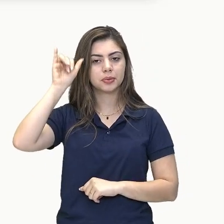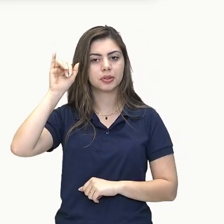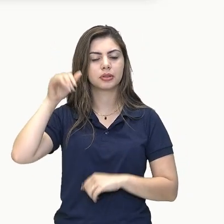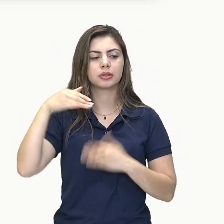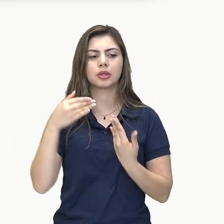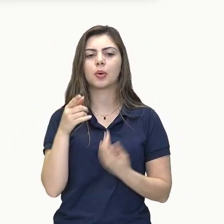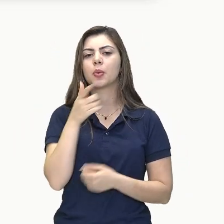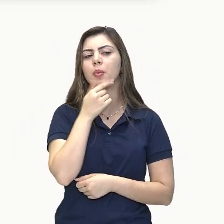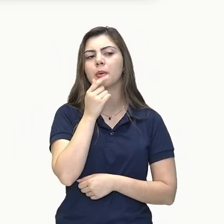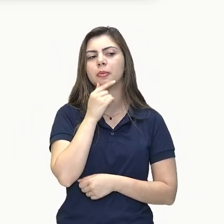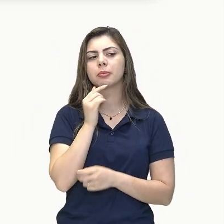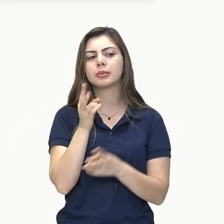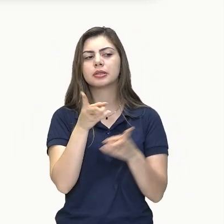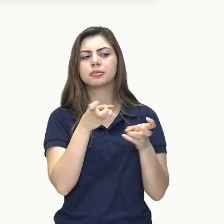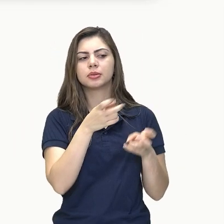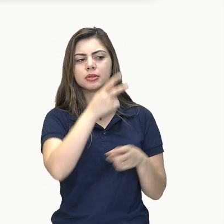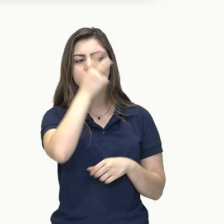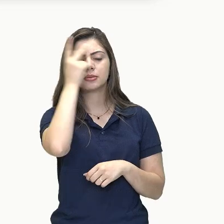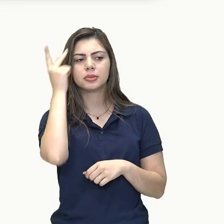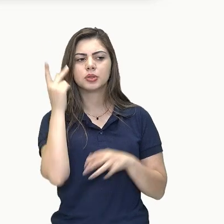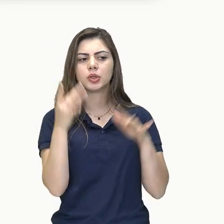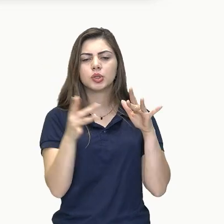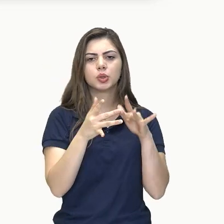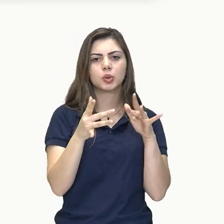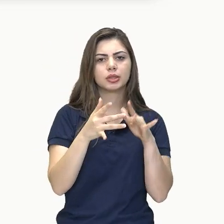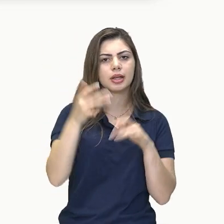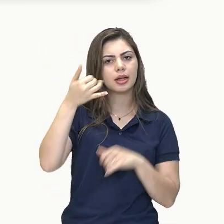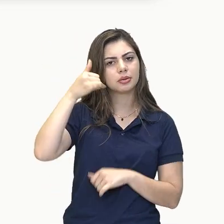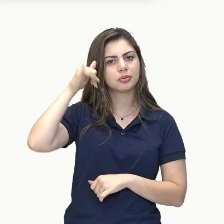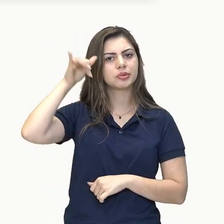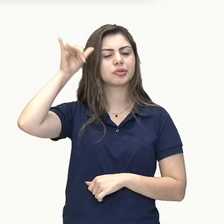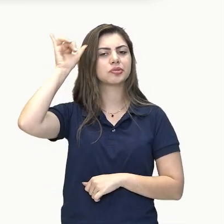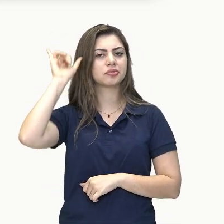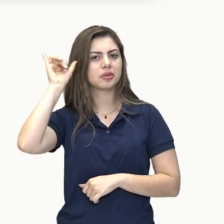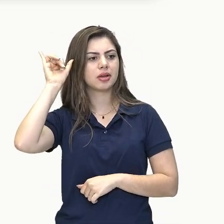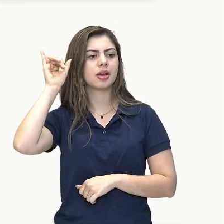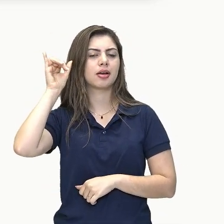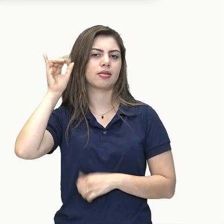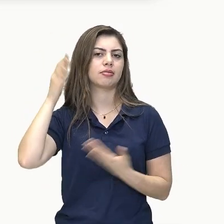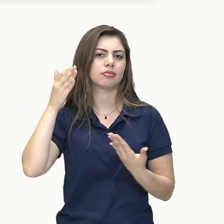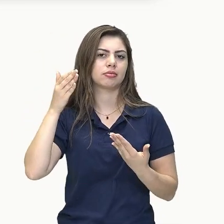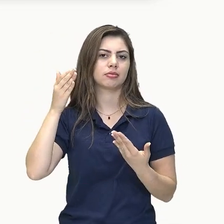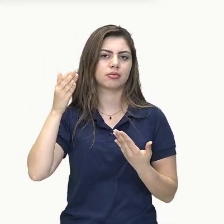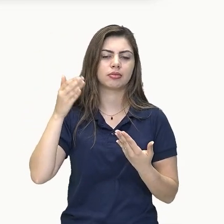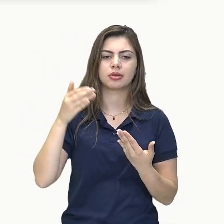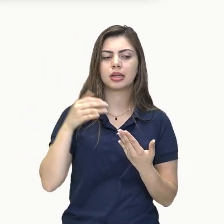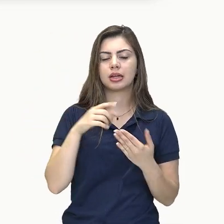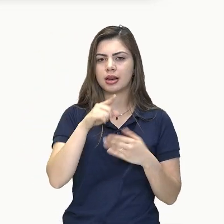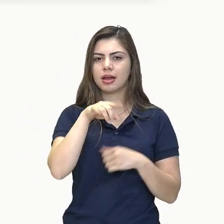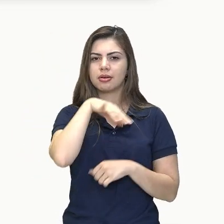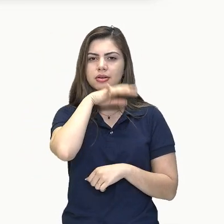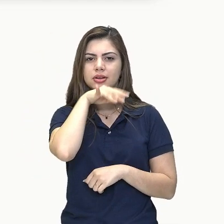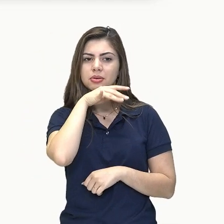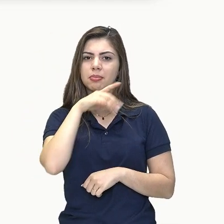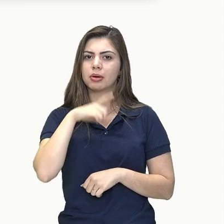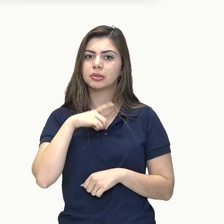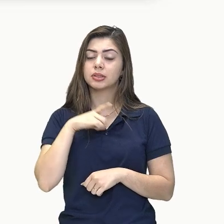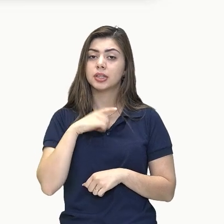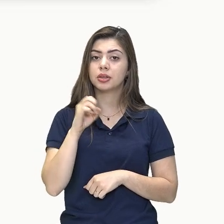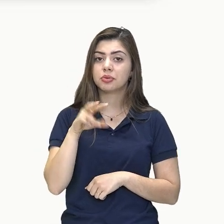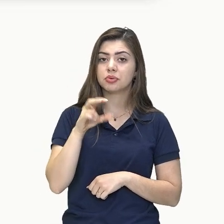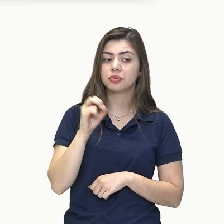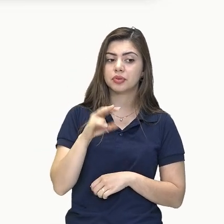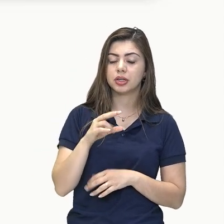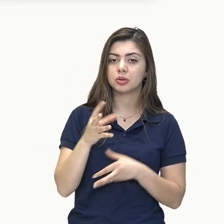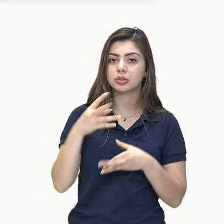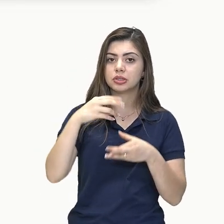que as pessoas que tinham contato com essas vacas, com esses bois, que esses animais apresentavam essa varíola,